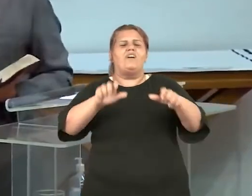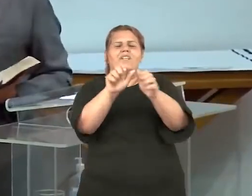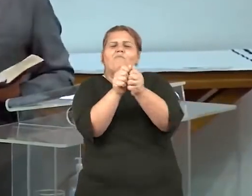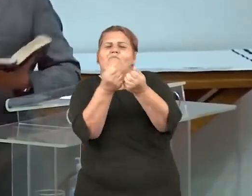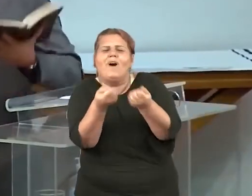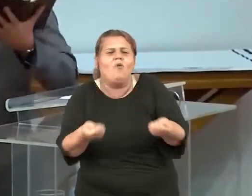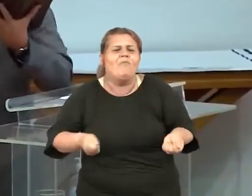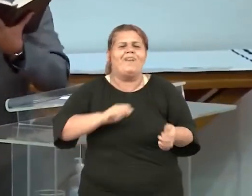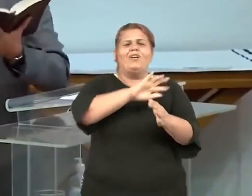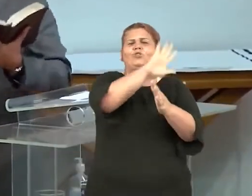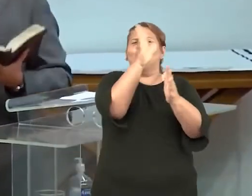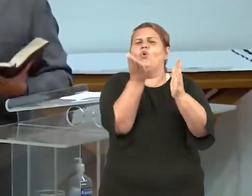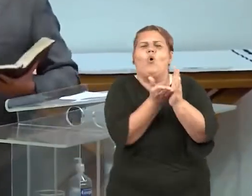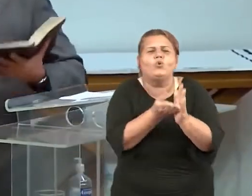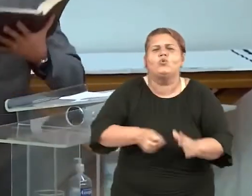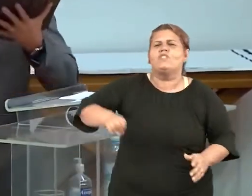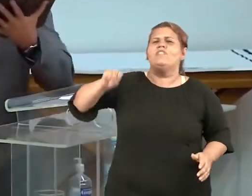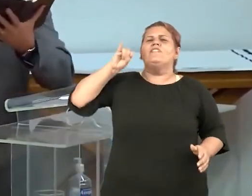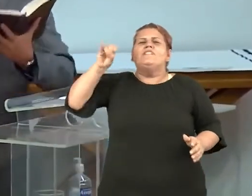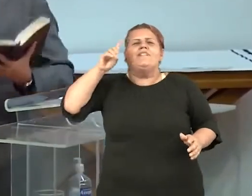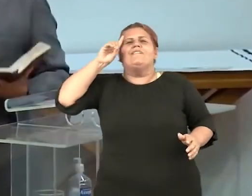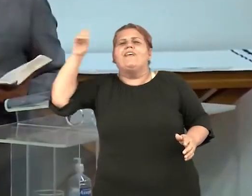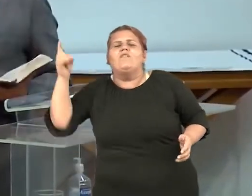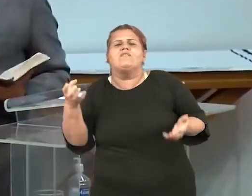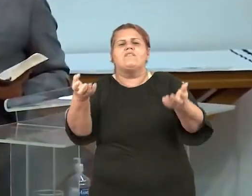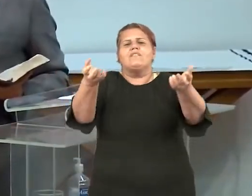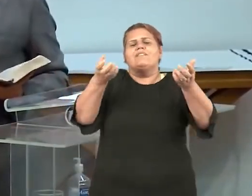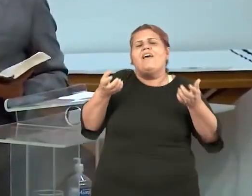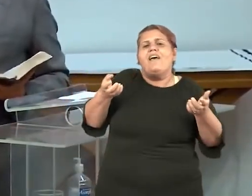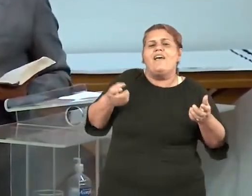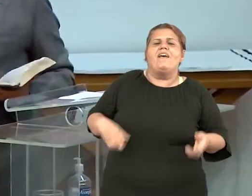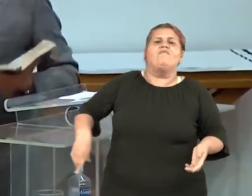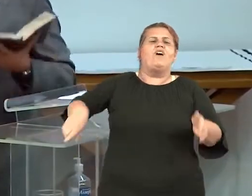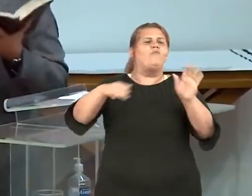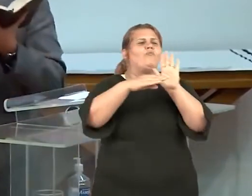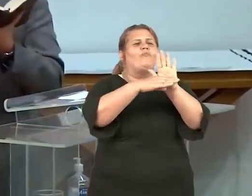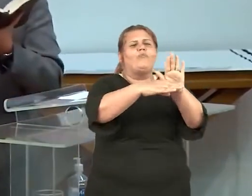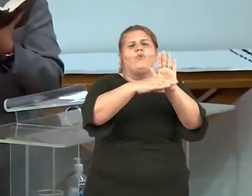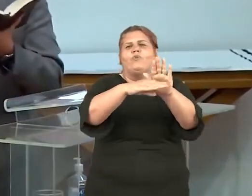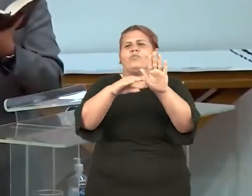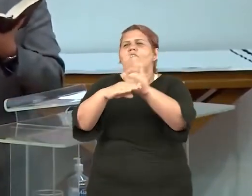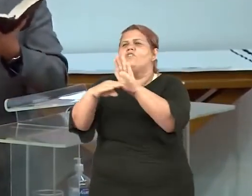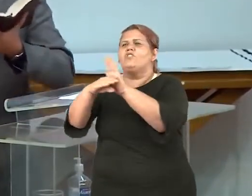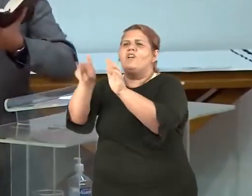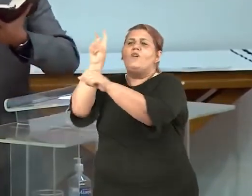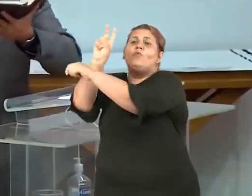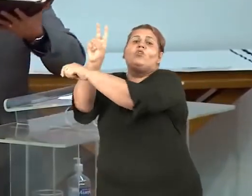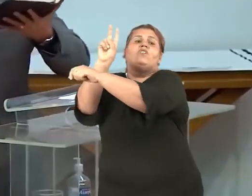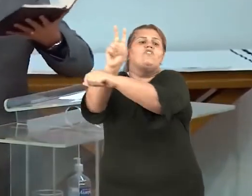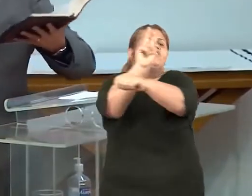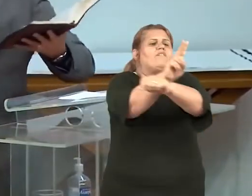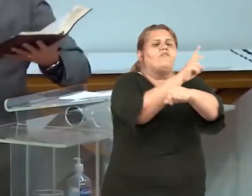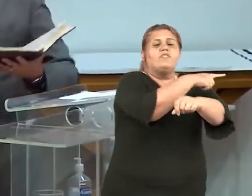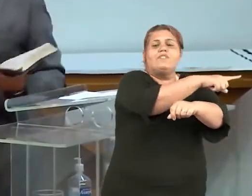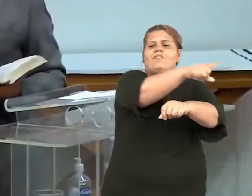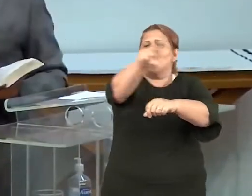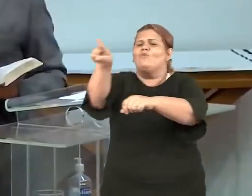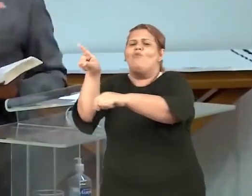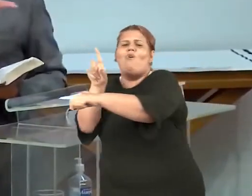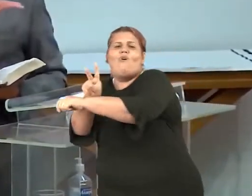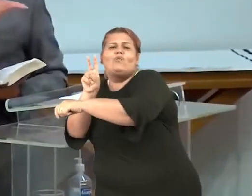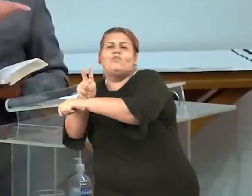sobre a sua mesa. Se Deus quiser, Deus há de proteger você e a sua família. Se Deus quiser, as nações vão